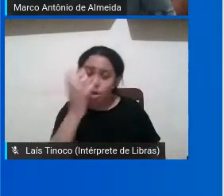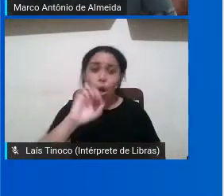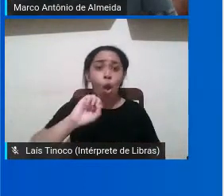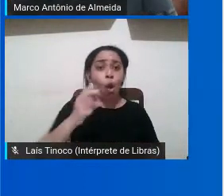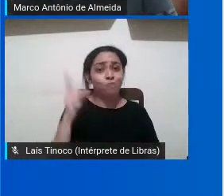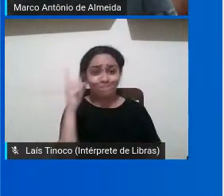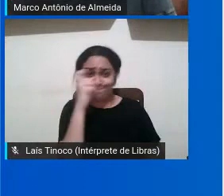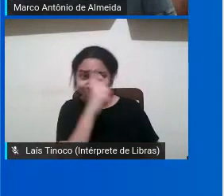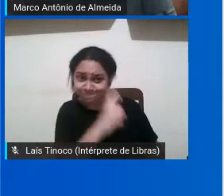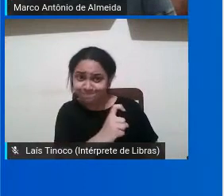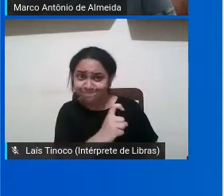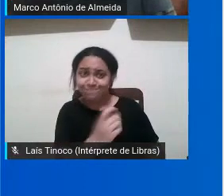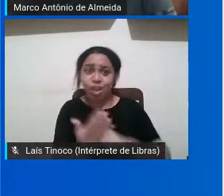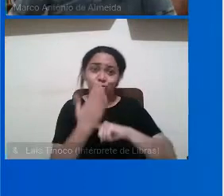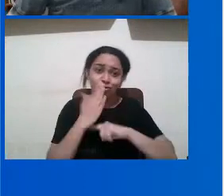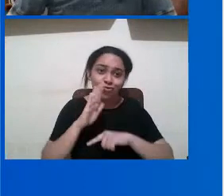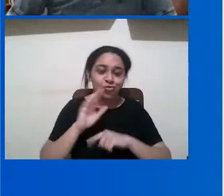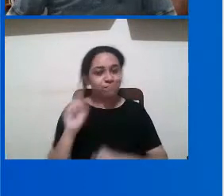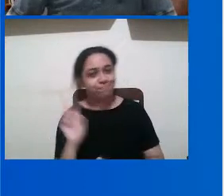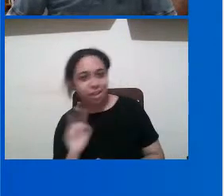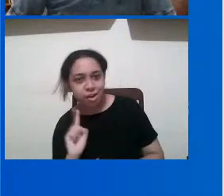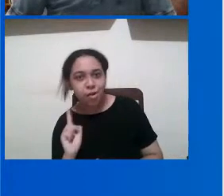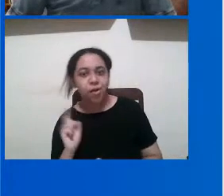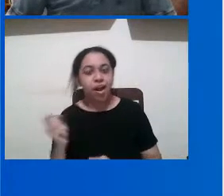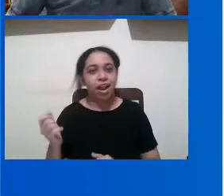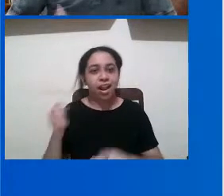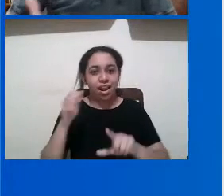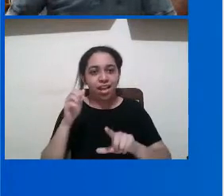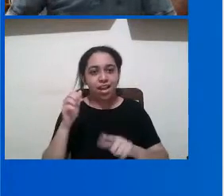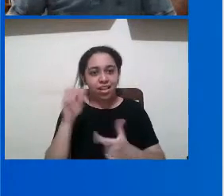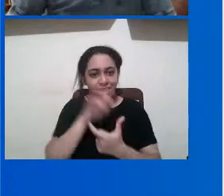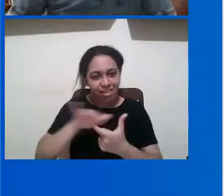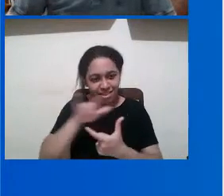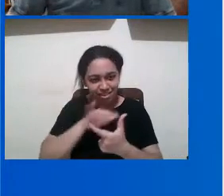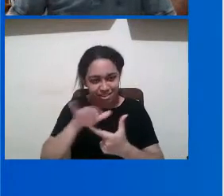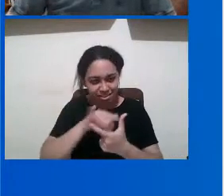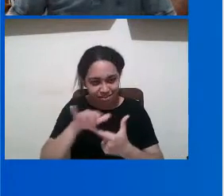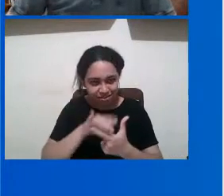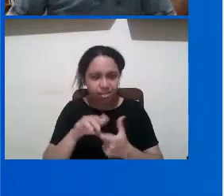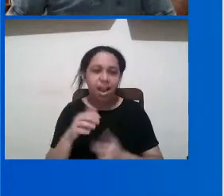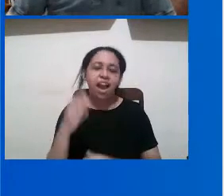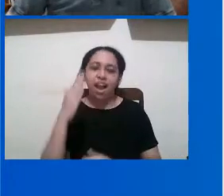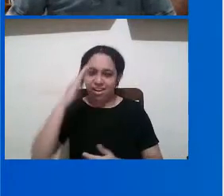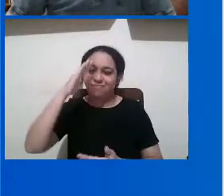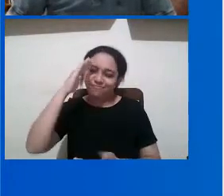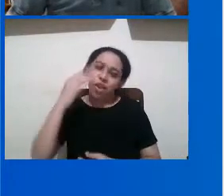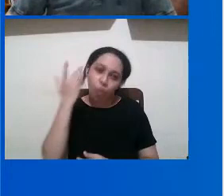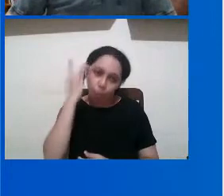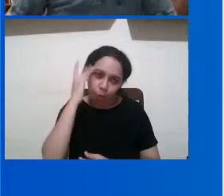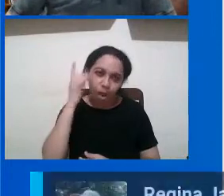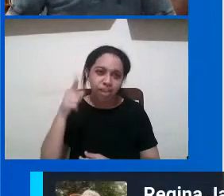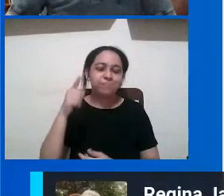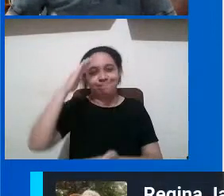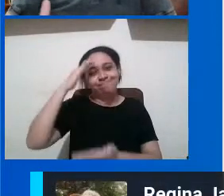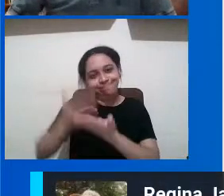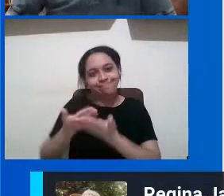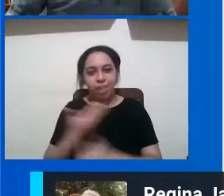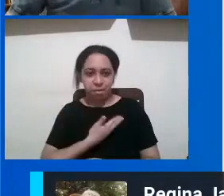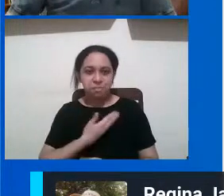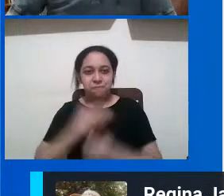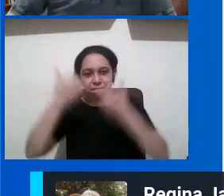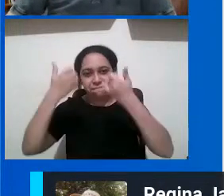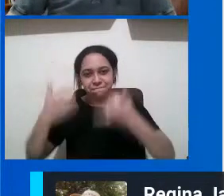desse letramento informacional que o meu colega Eduardo Santarém vá mencionar isso Provavelmente na sua fala e também